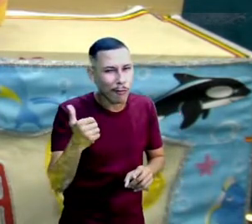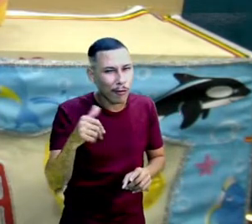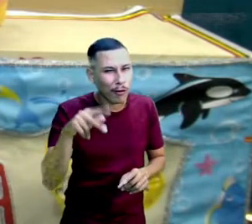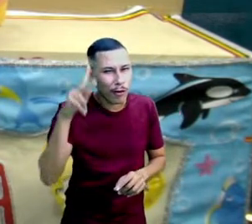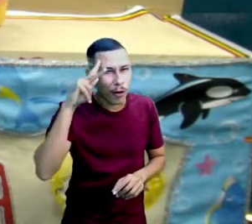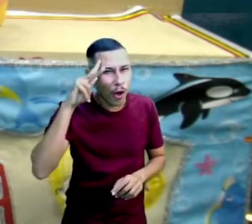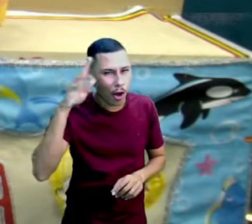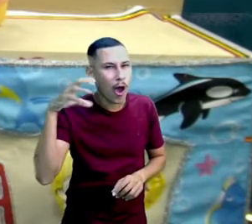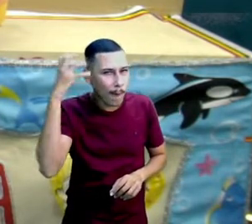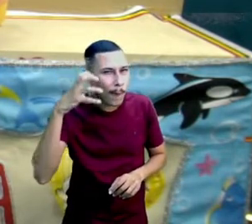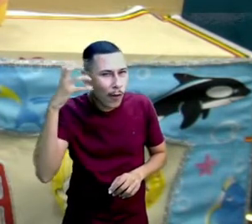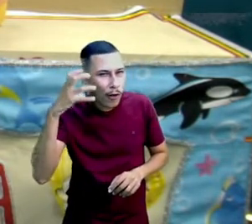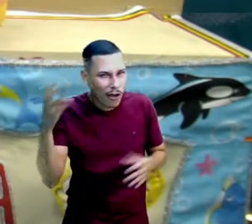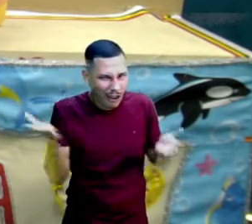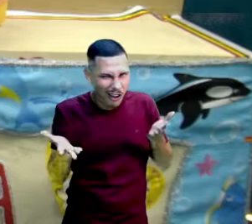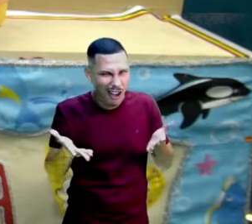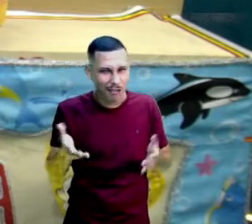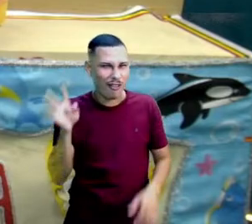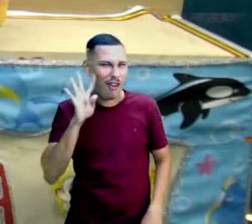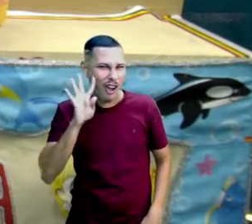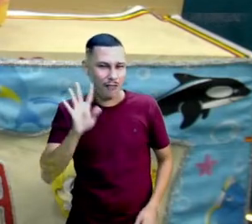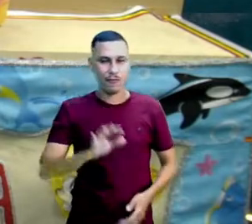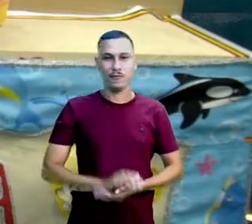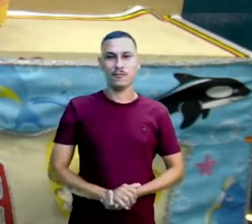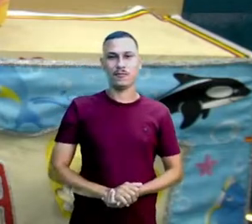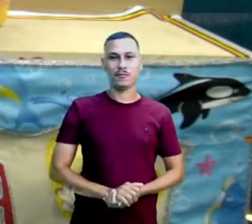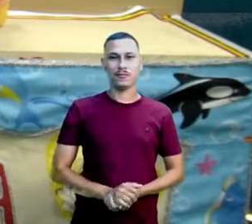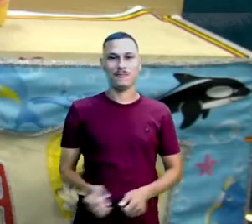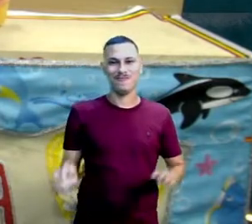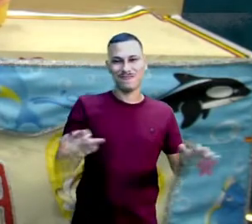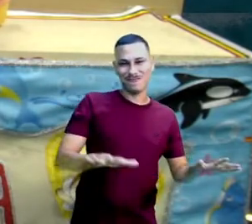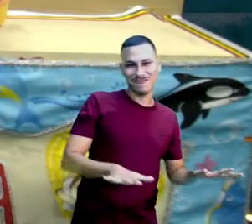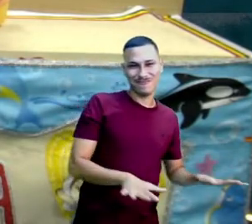aquela música bem legal, não é isso? É! Vamos lá!